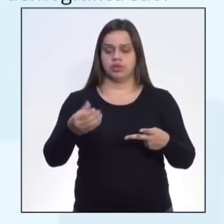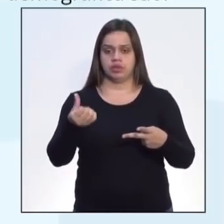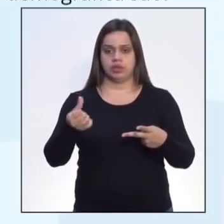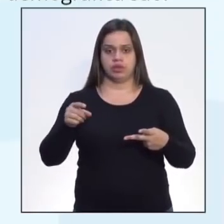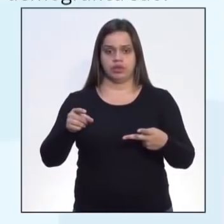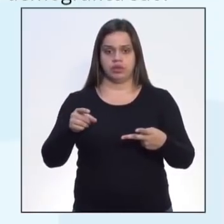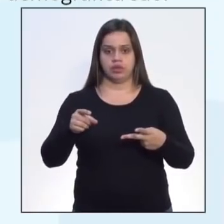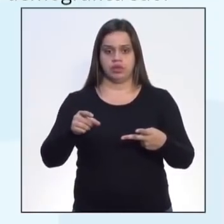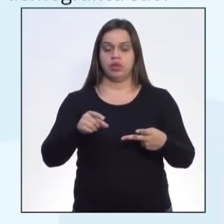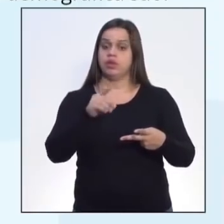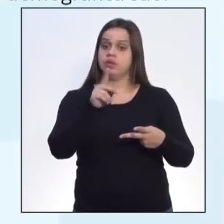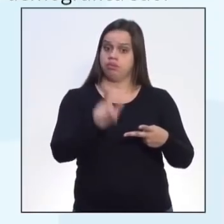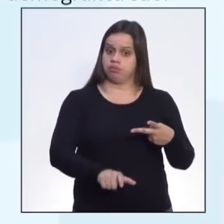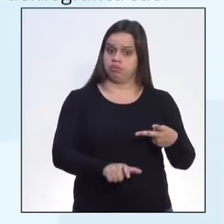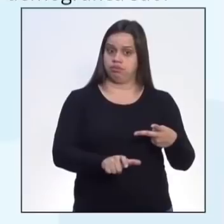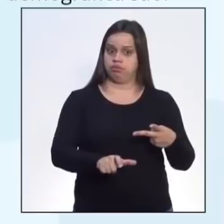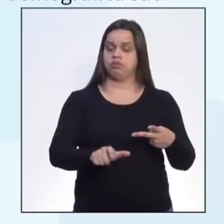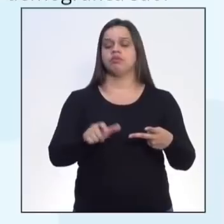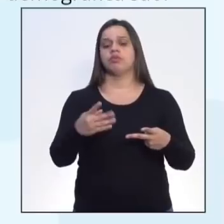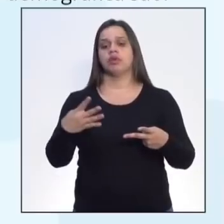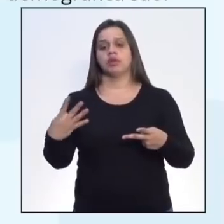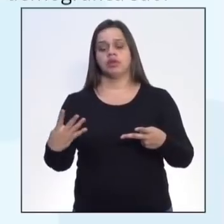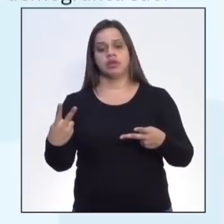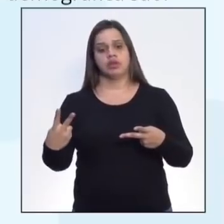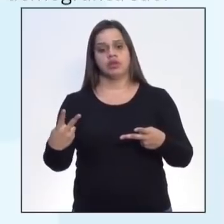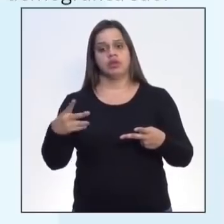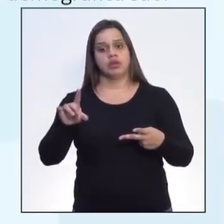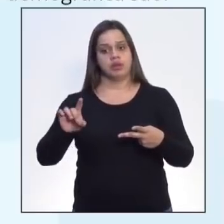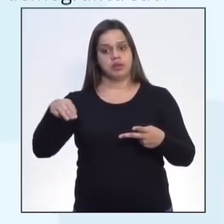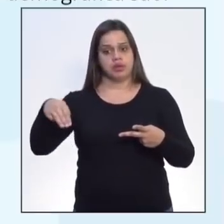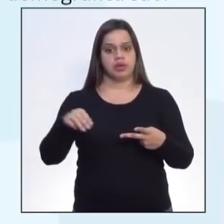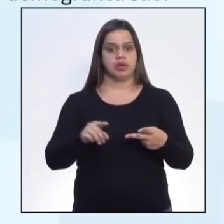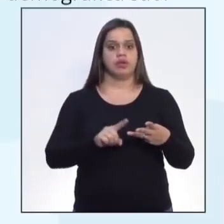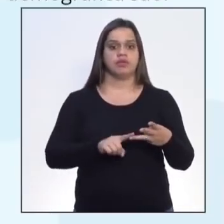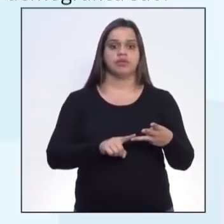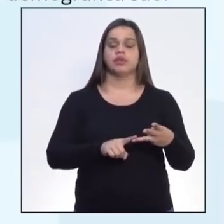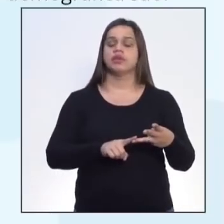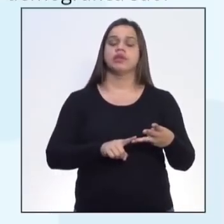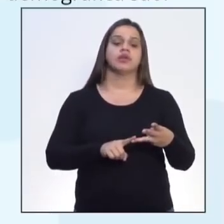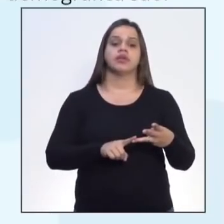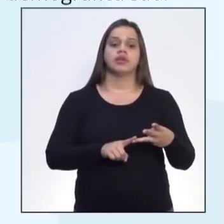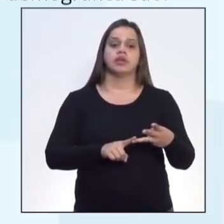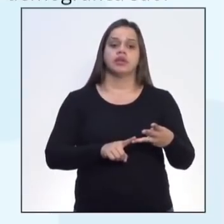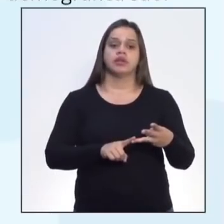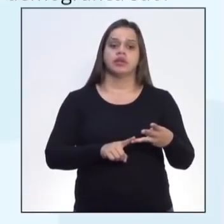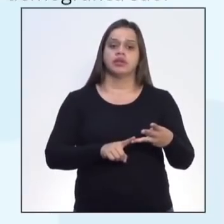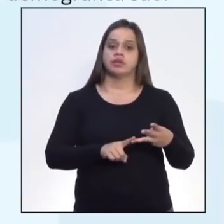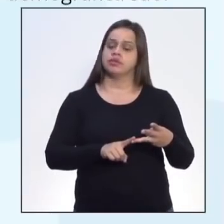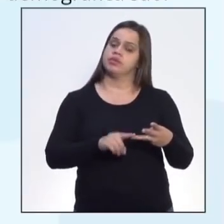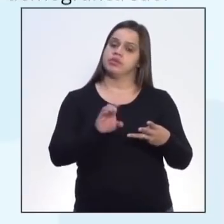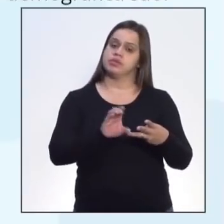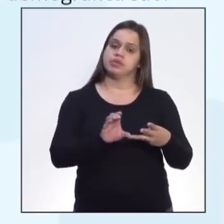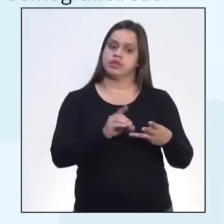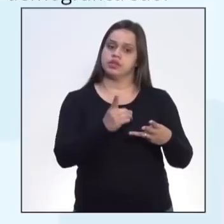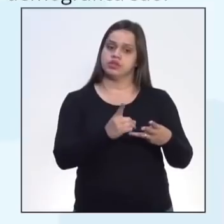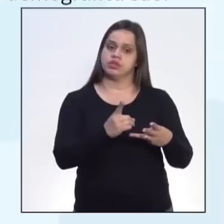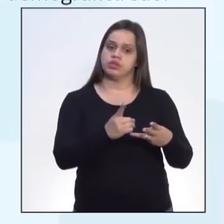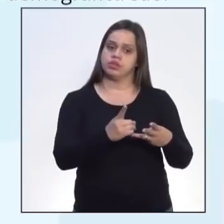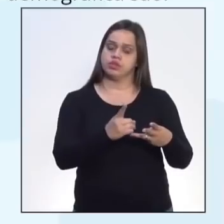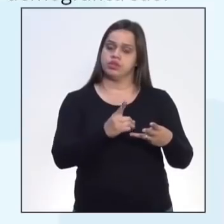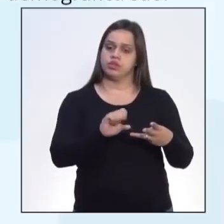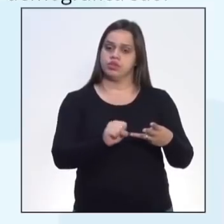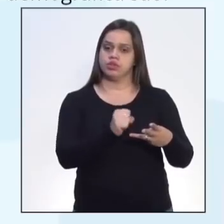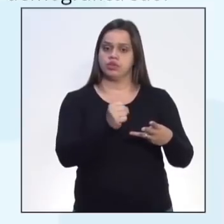18.600 habitantes e 42 para densidade demográfica. Na letra C, 18.600